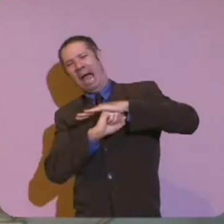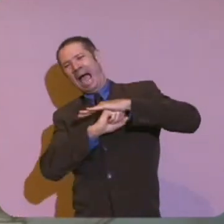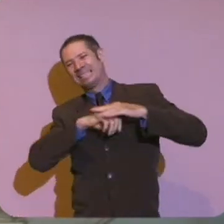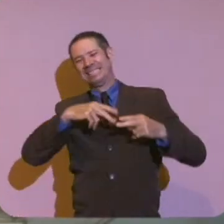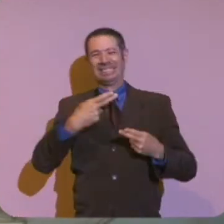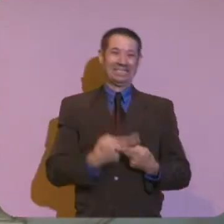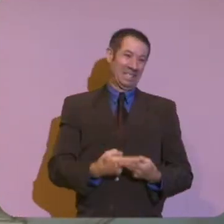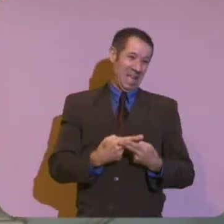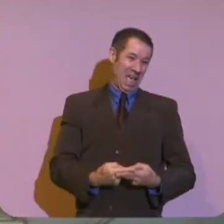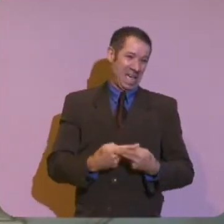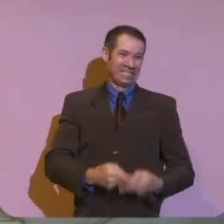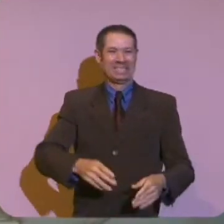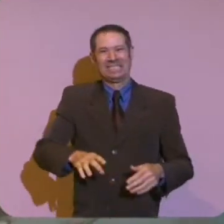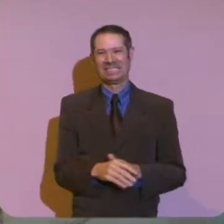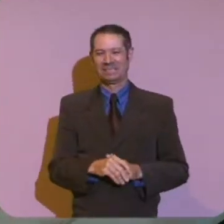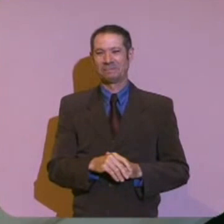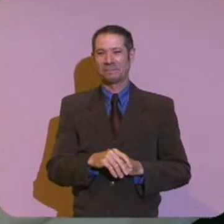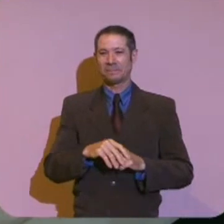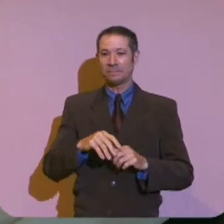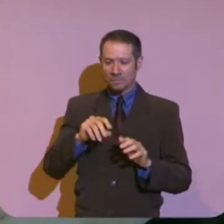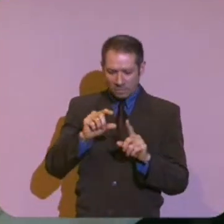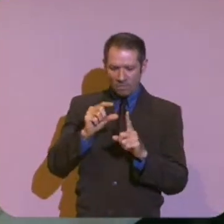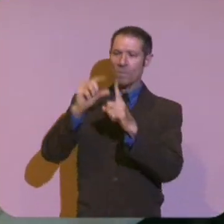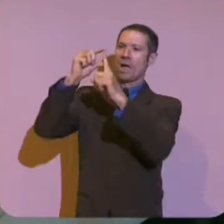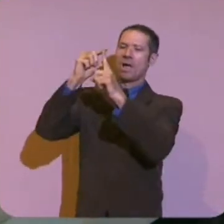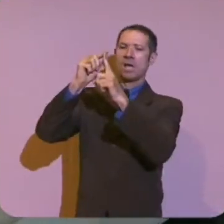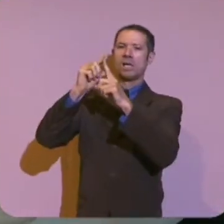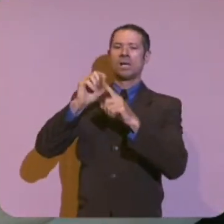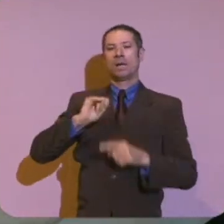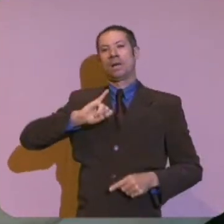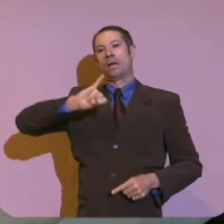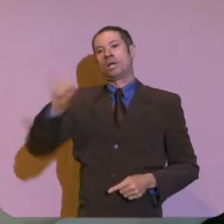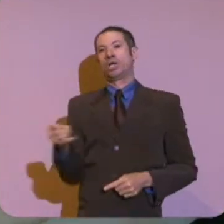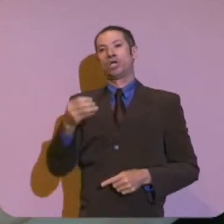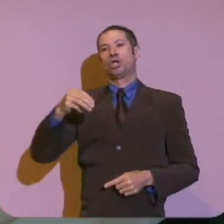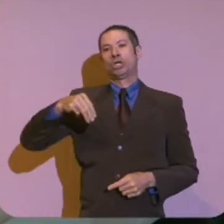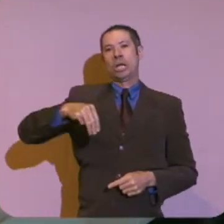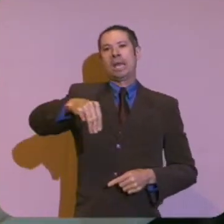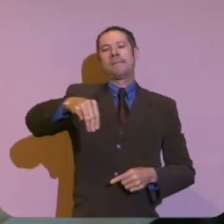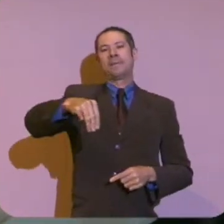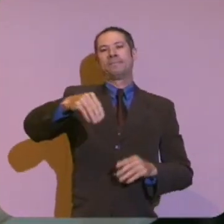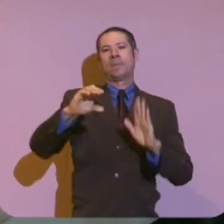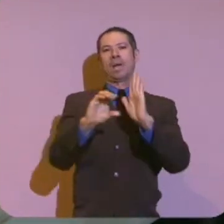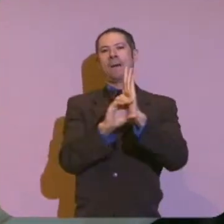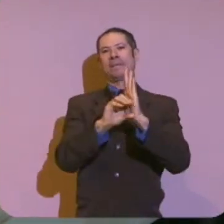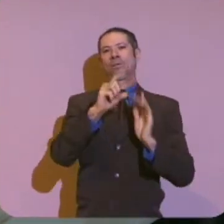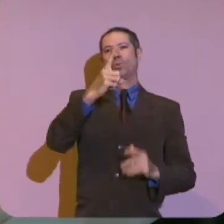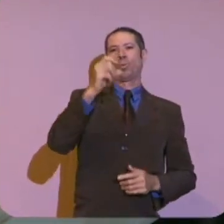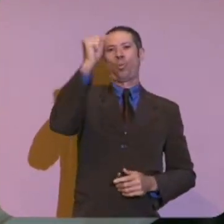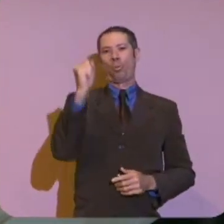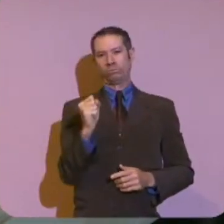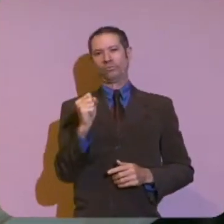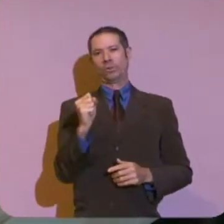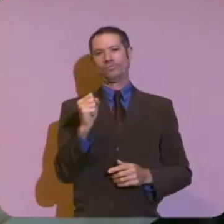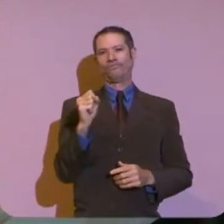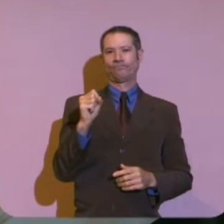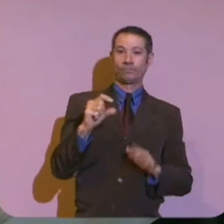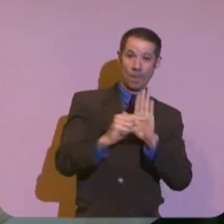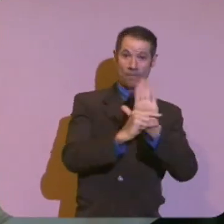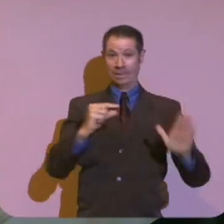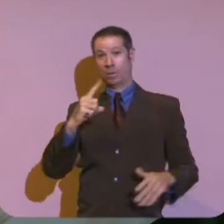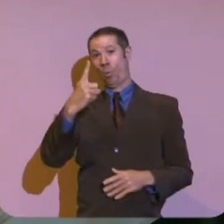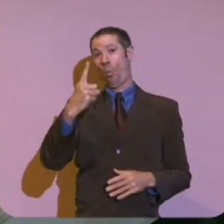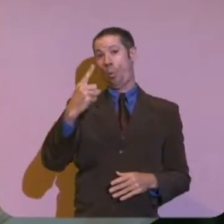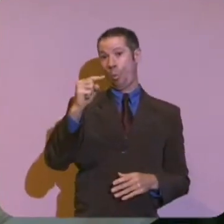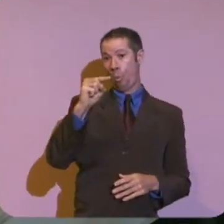Mas eu queria ler a palavra de Deus com você, no livro de Jeremias, capítulo 18, versículos de 1